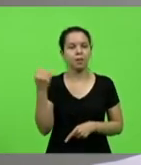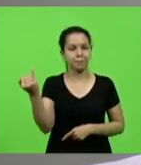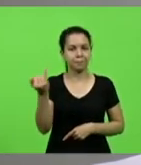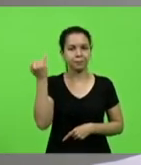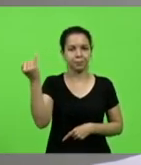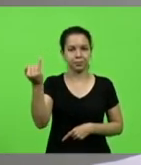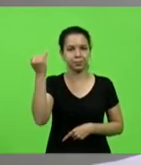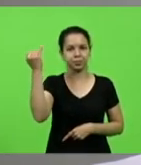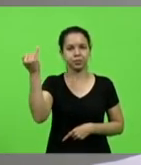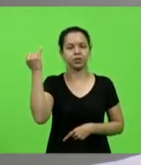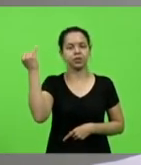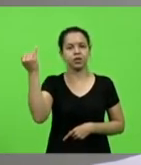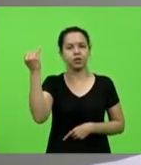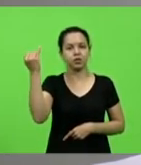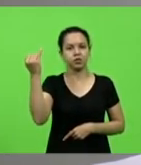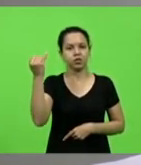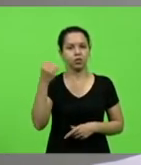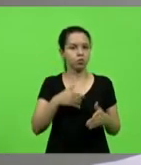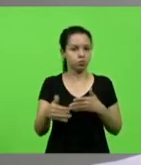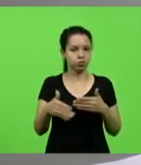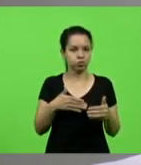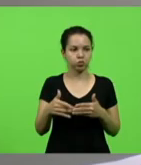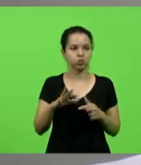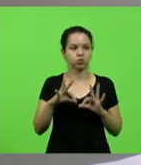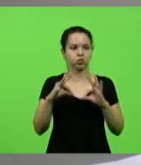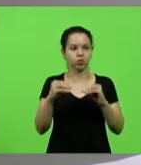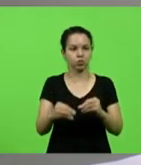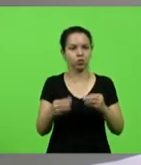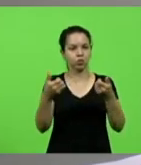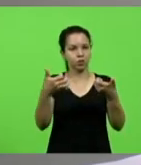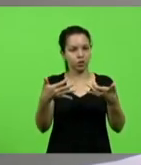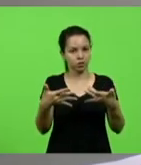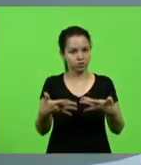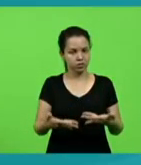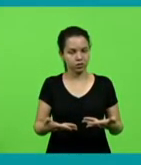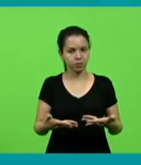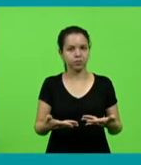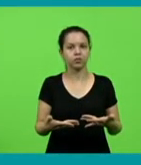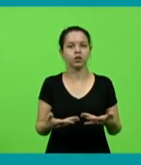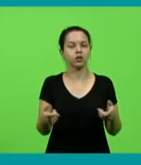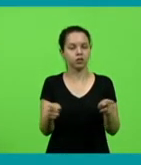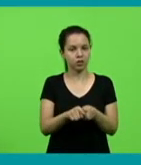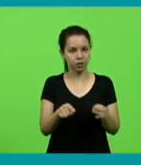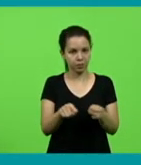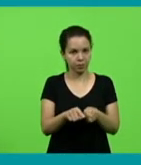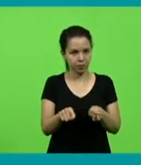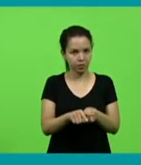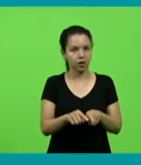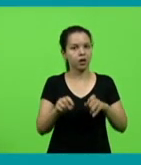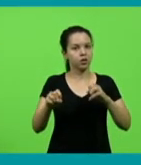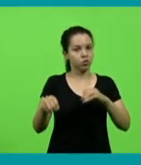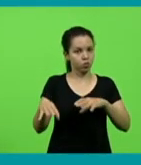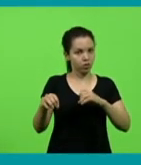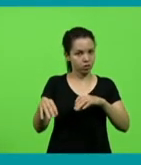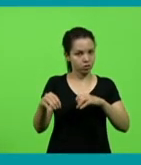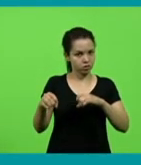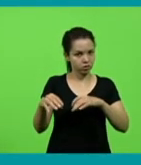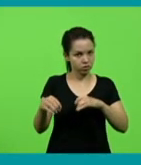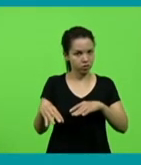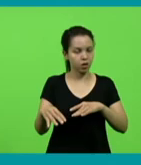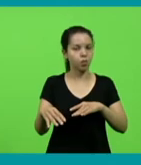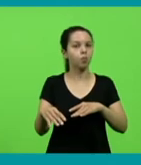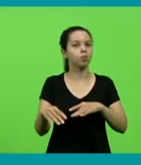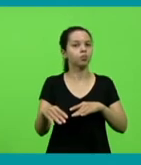além de todas as justificativas aqui, na justificativa também, a educação, método de ensino